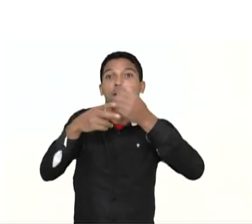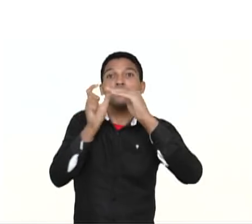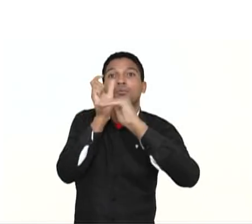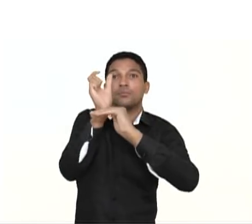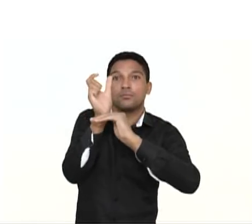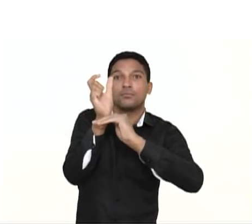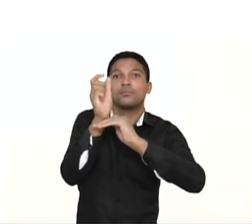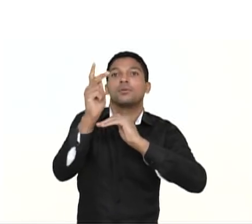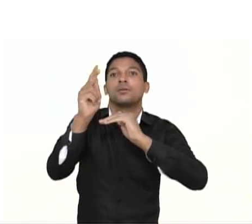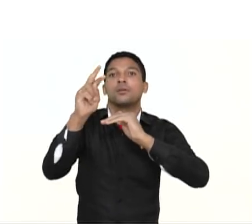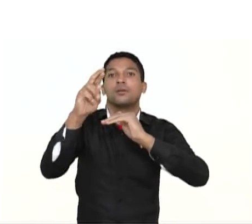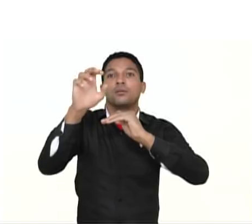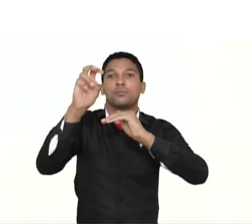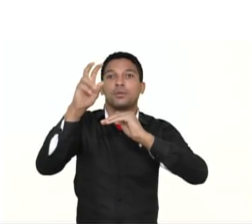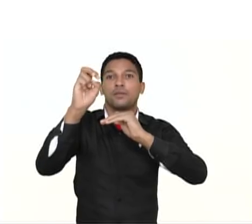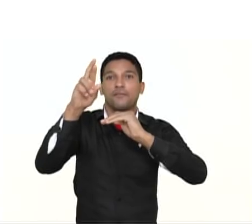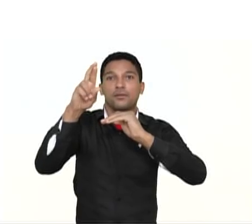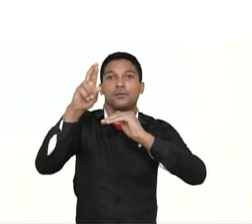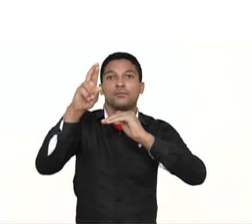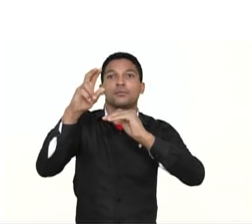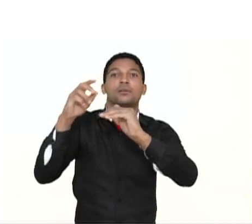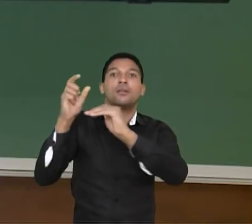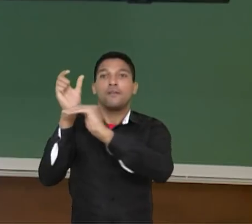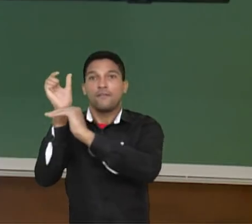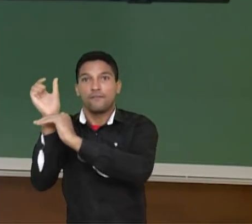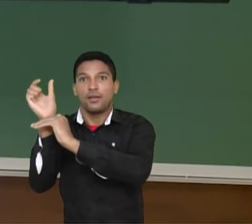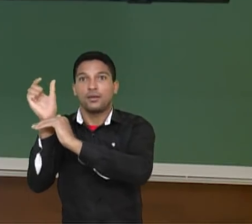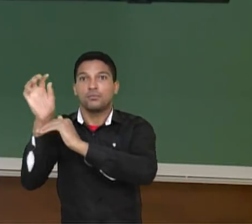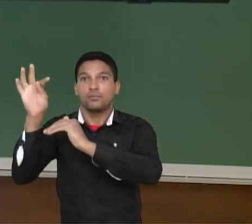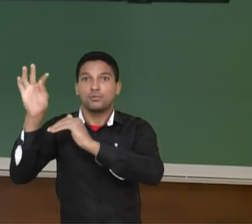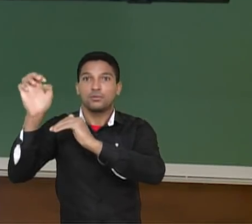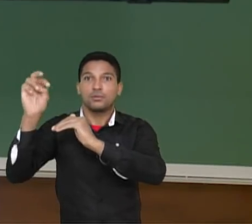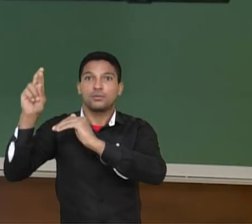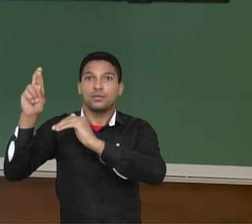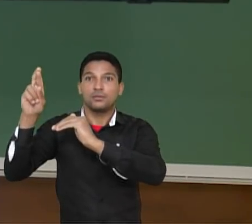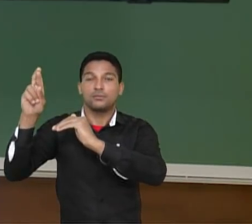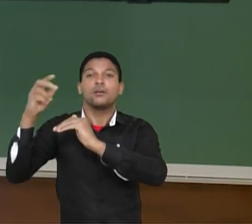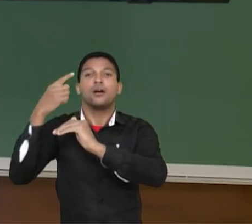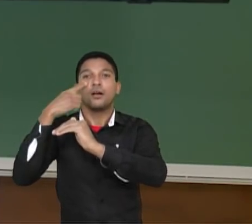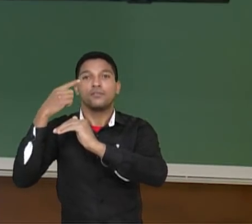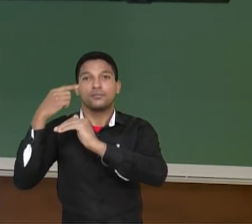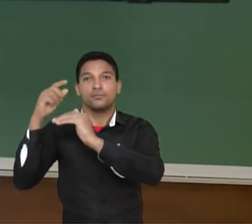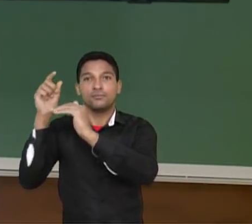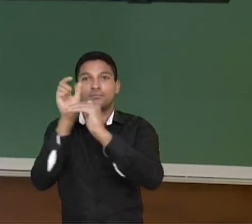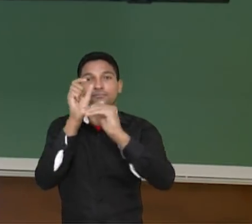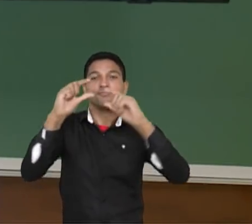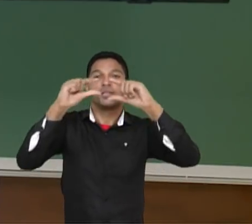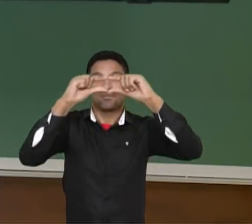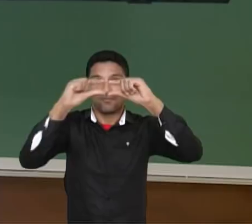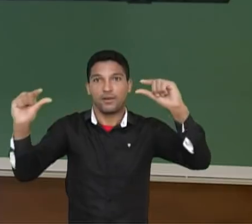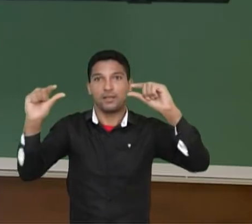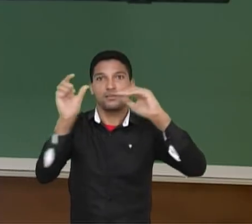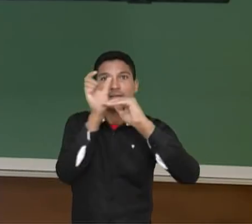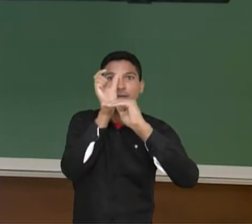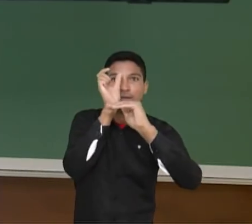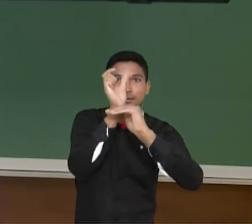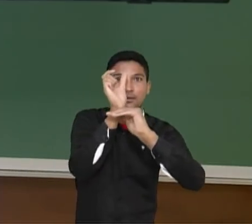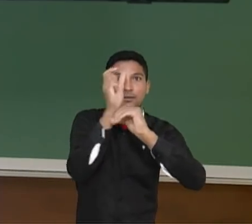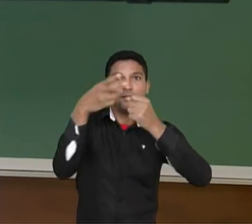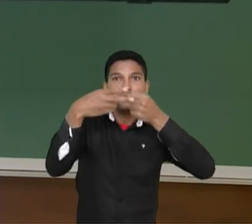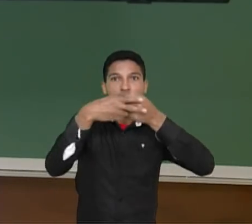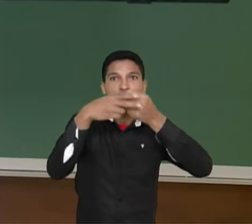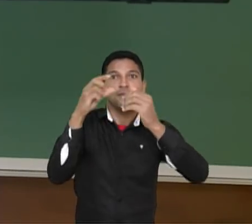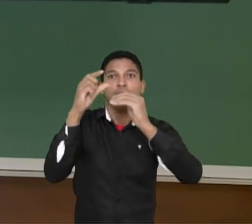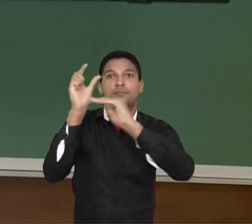o verbo terá. O verbo ter, né? No futuro, terá novos recordes de destruição ambiental.